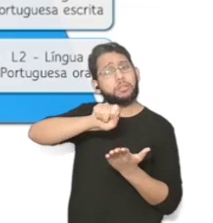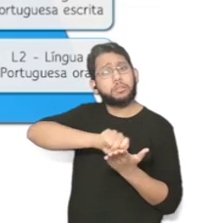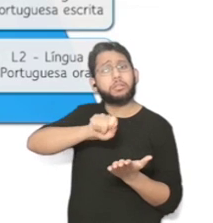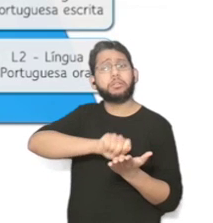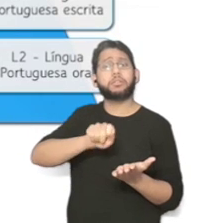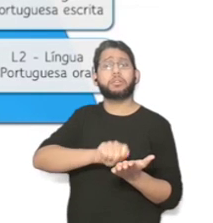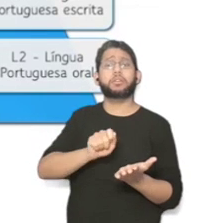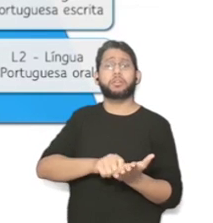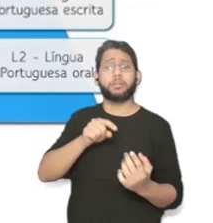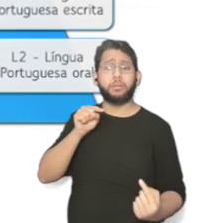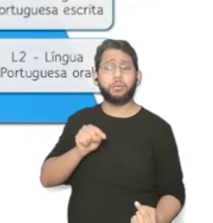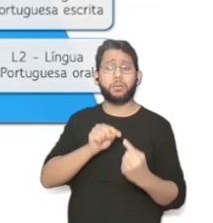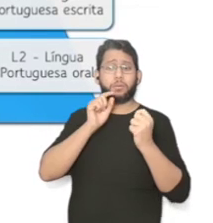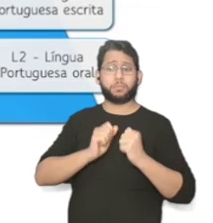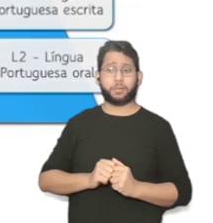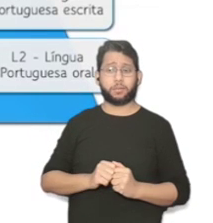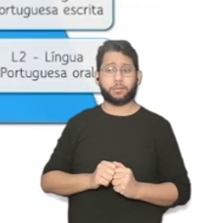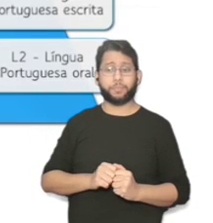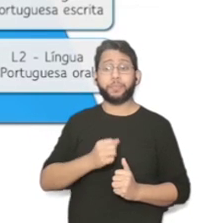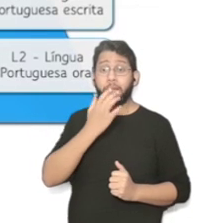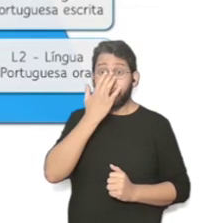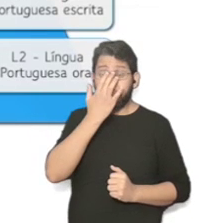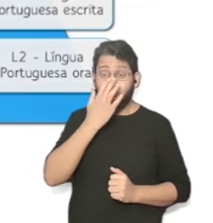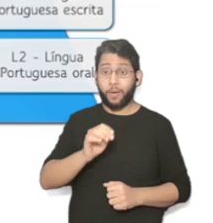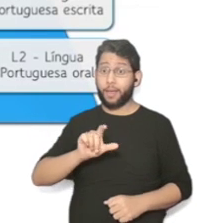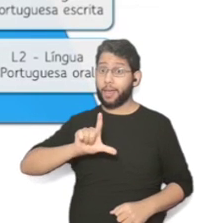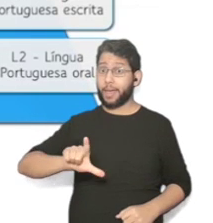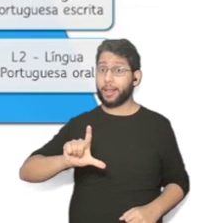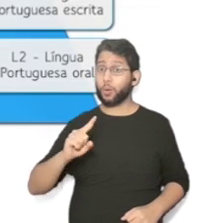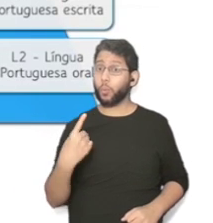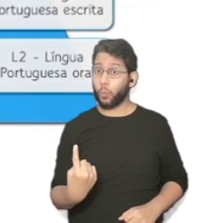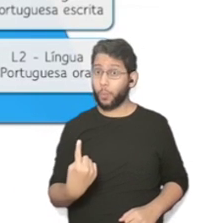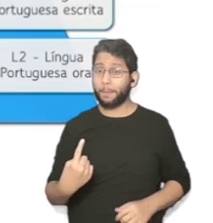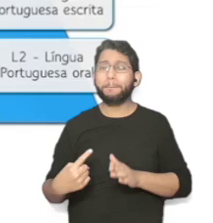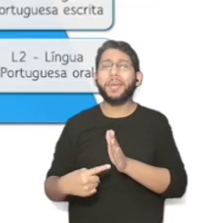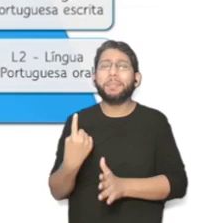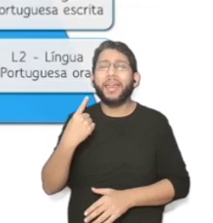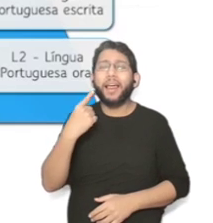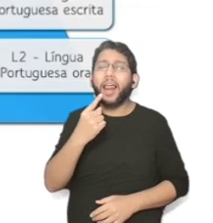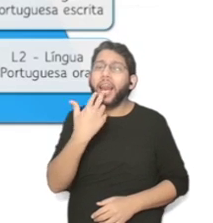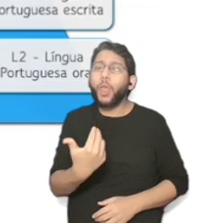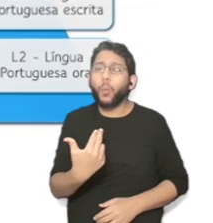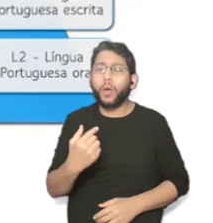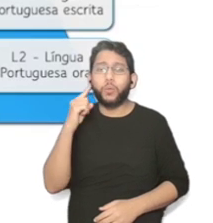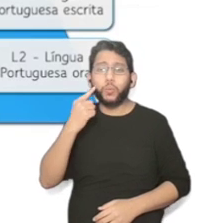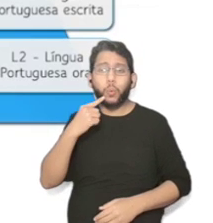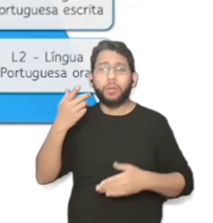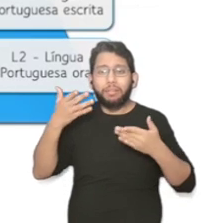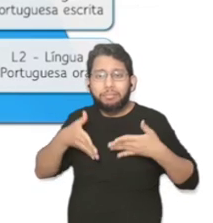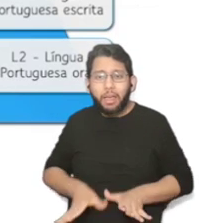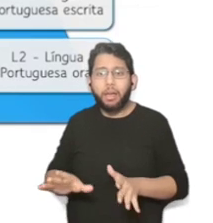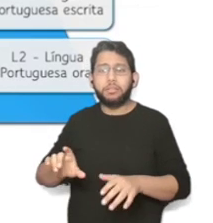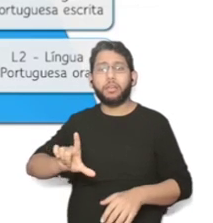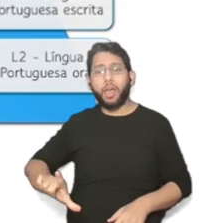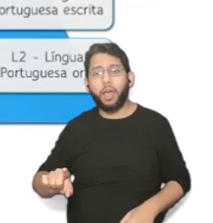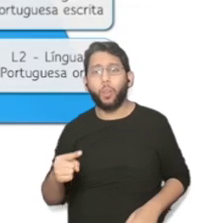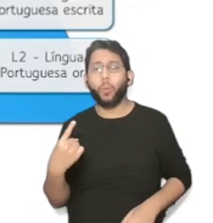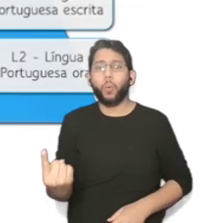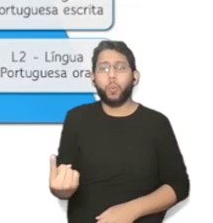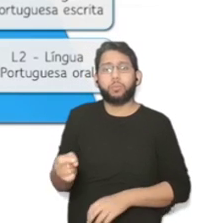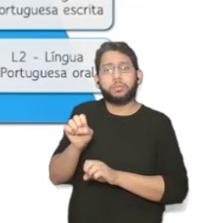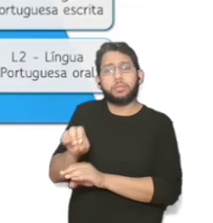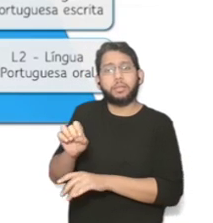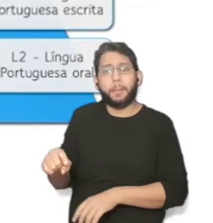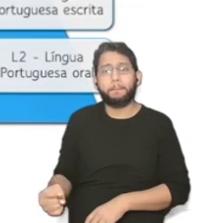caso do Brasil. Então, teríamos a Libras como L1, L1 é a sigla usada para a primeira língua, e o